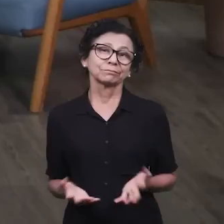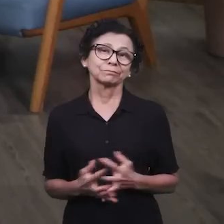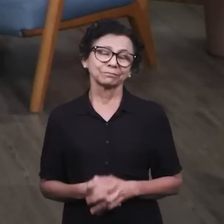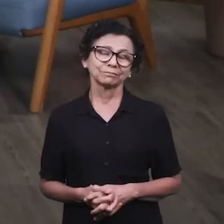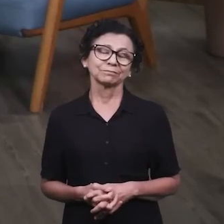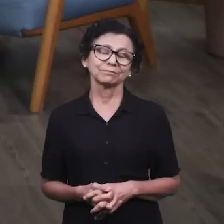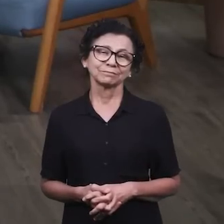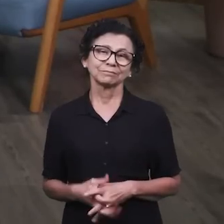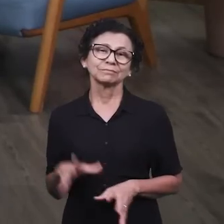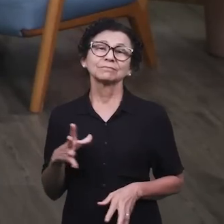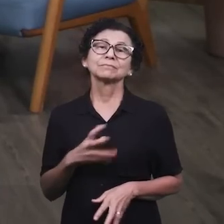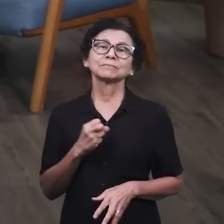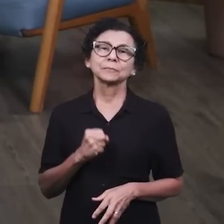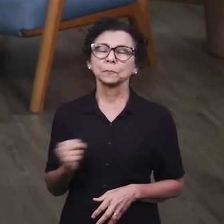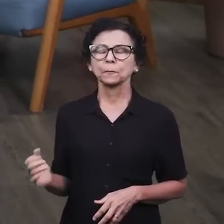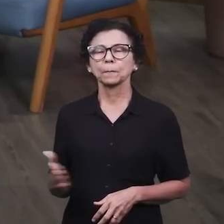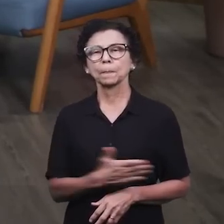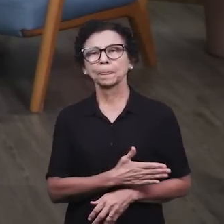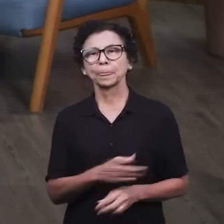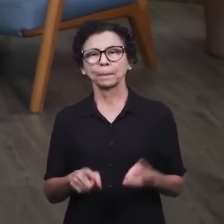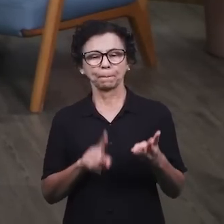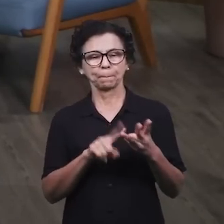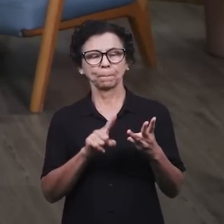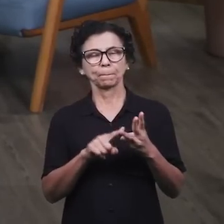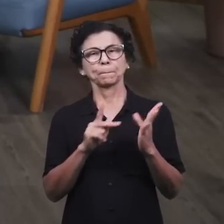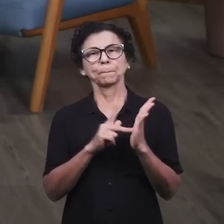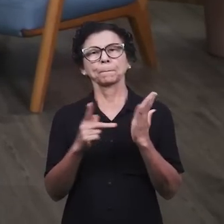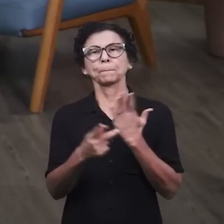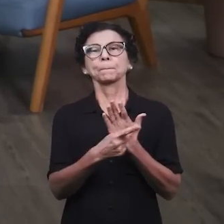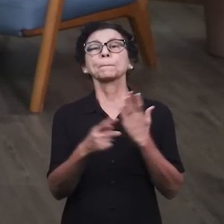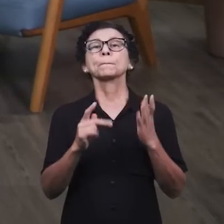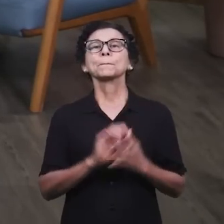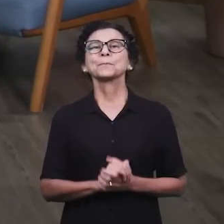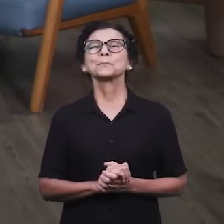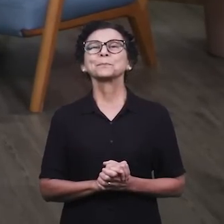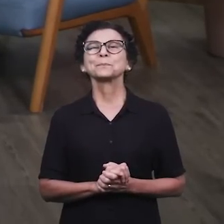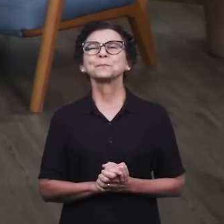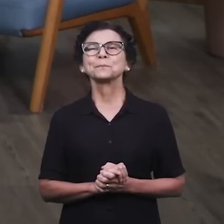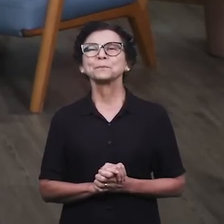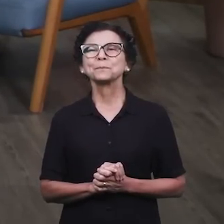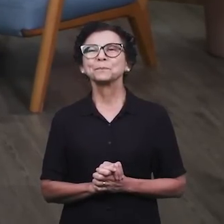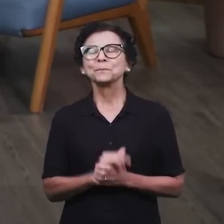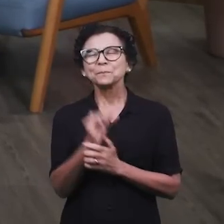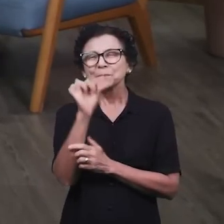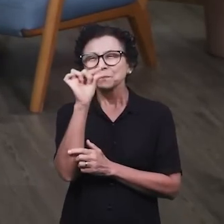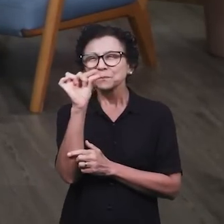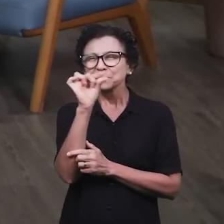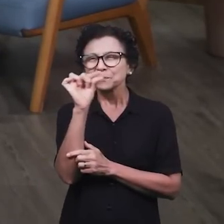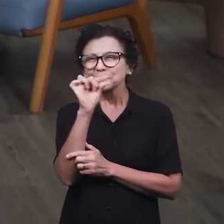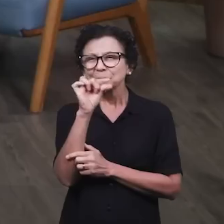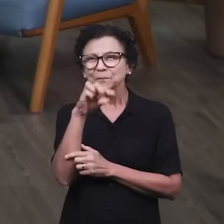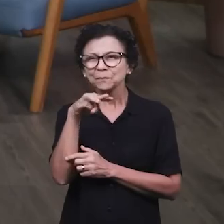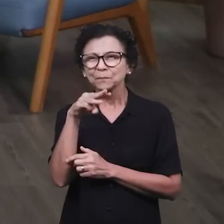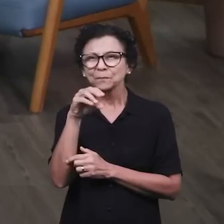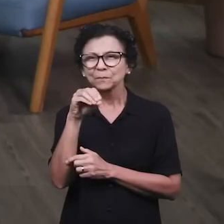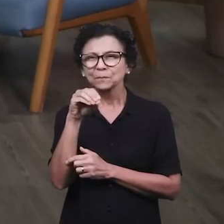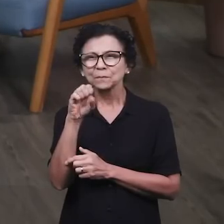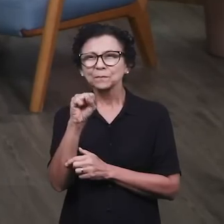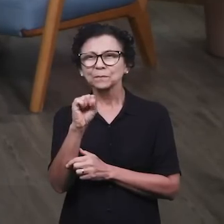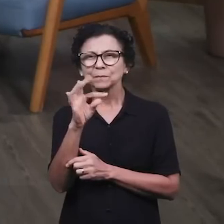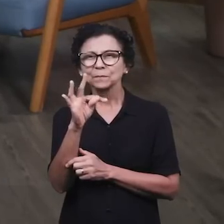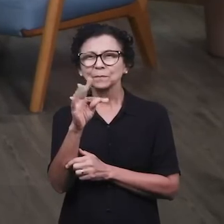você? O joio, ele pode viver uma vida inteira religiosa e não ser recolhido ao celeiro de Deus.